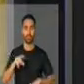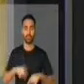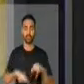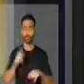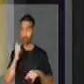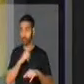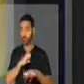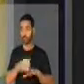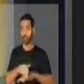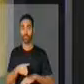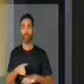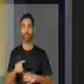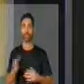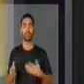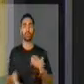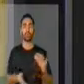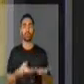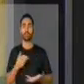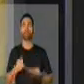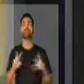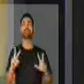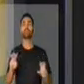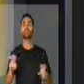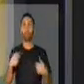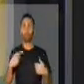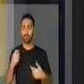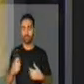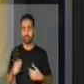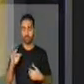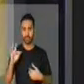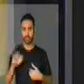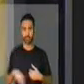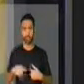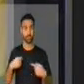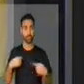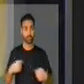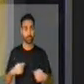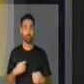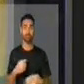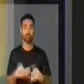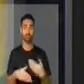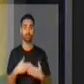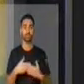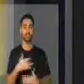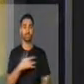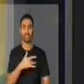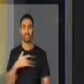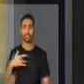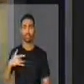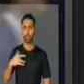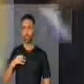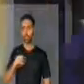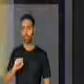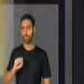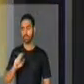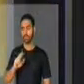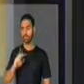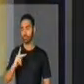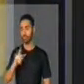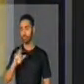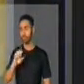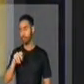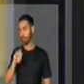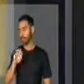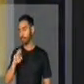Ainda em relação ao tratamento, eu já estou quase concluindo, a gente precisa também ter algum avanço na saúde suplementar. Hoje, o rol de